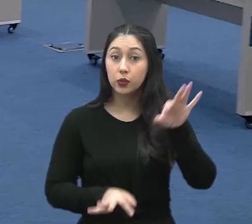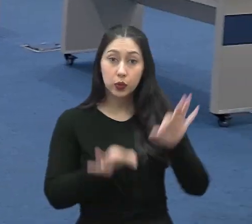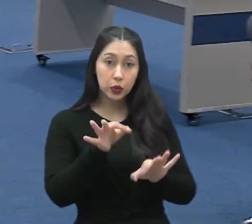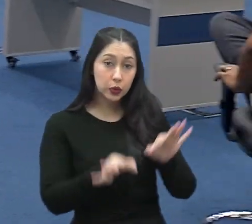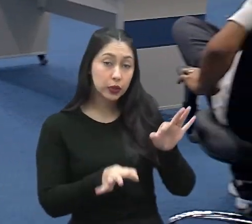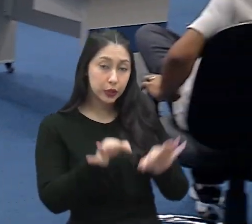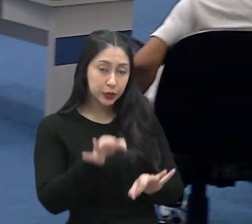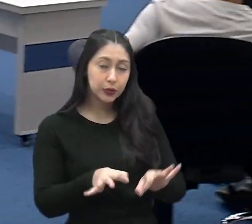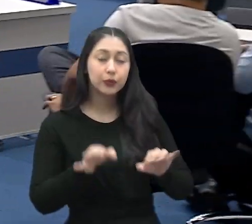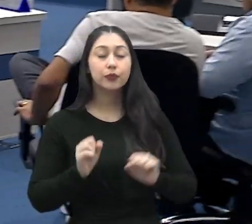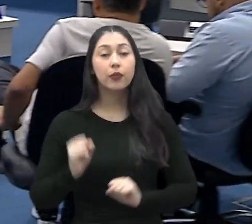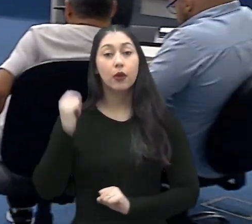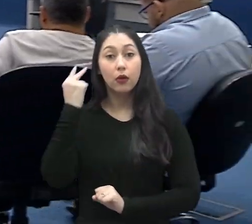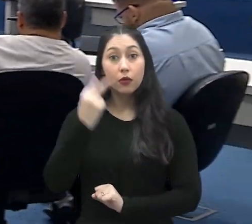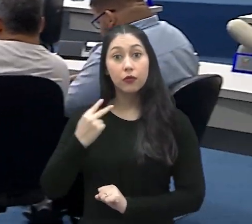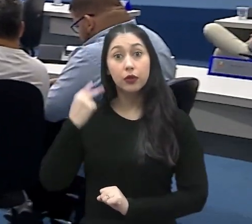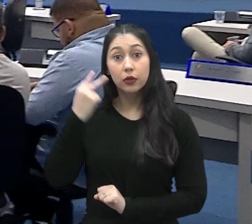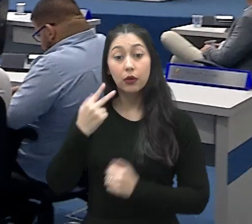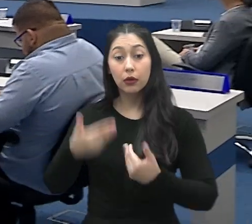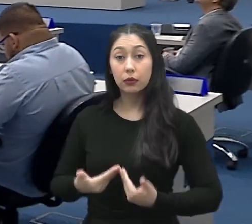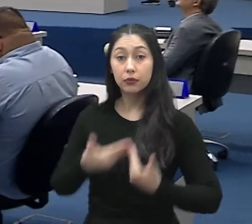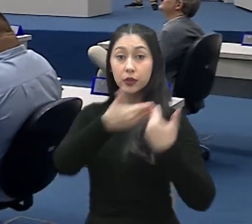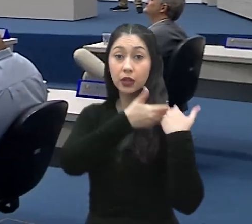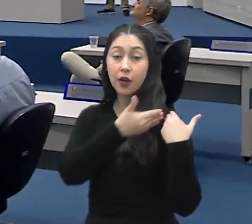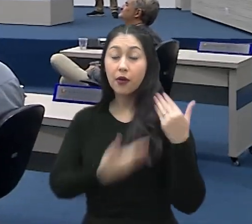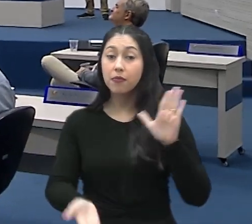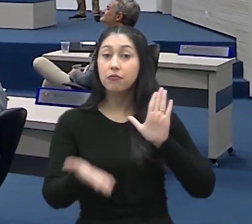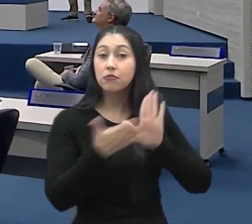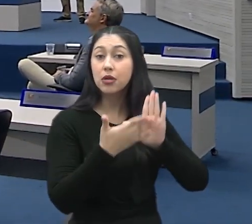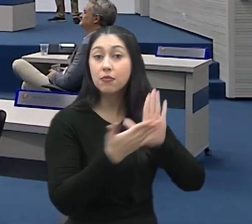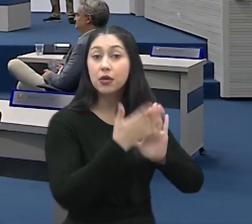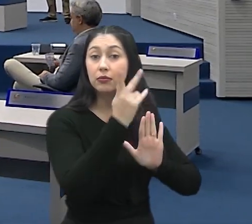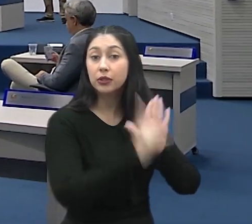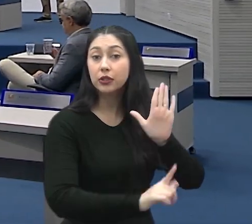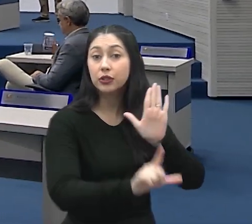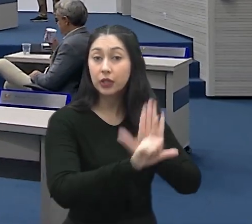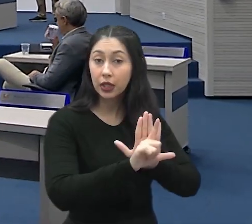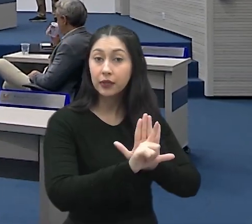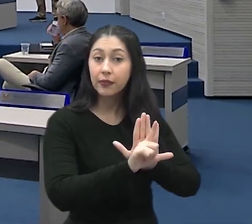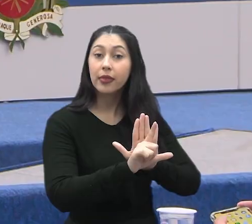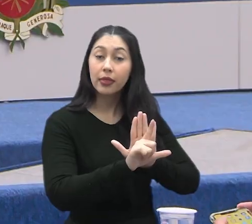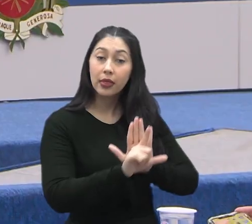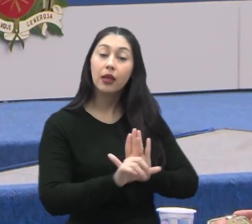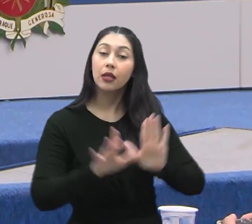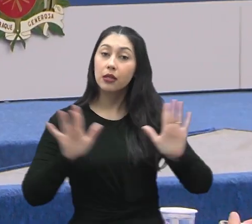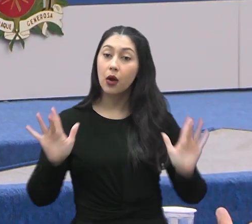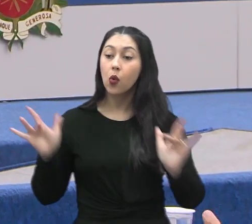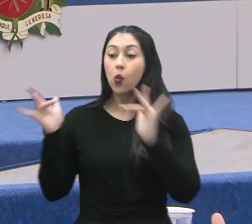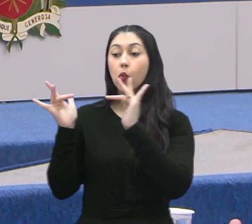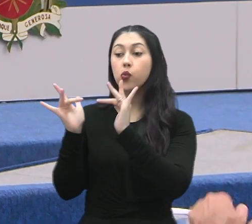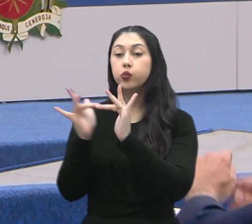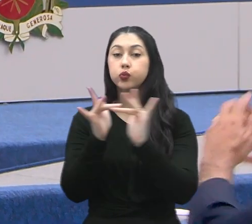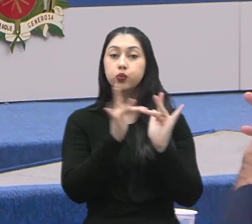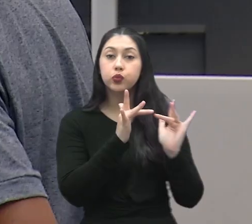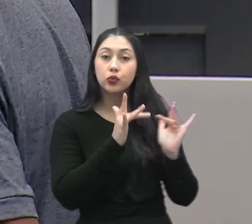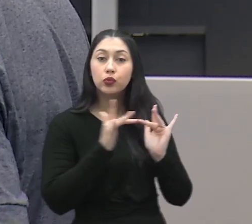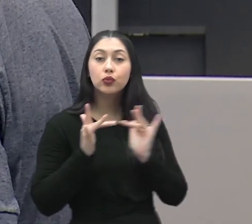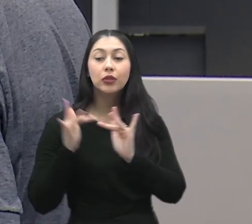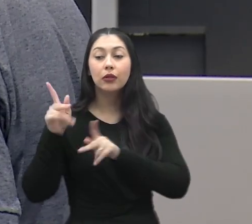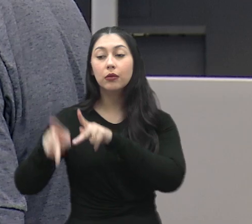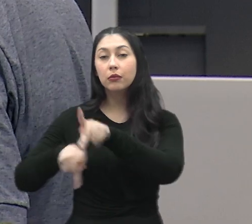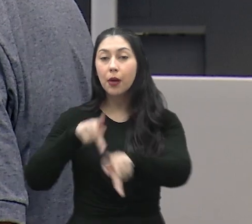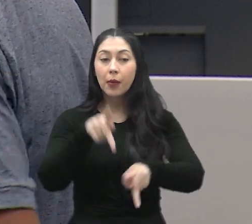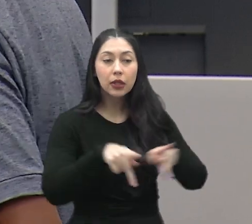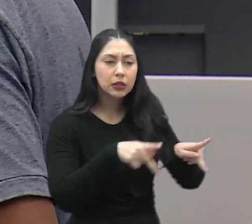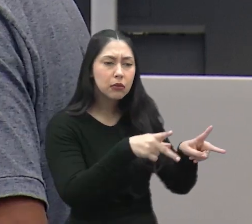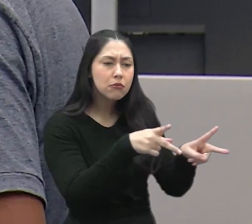jurídicas. Os vereadores são responsáveis por apresentar as propostas que vão ao plenário. Eles lidam diretamente com as